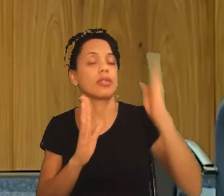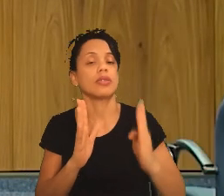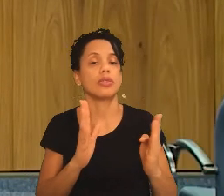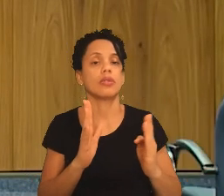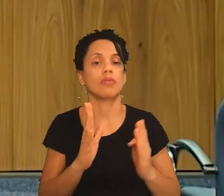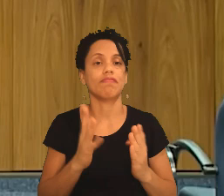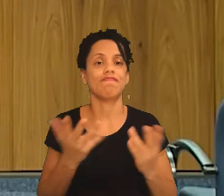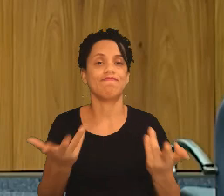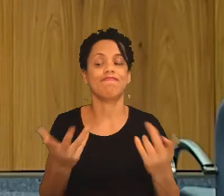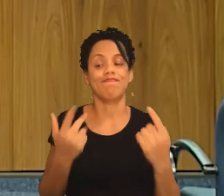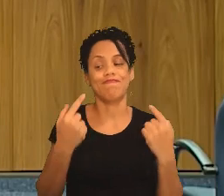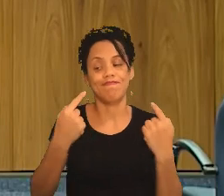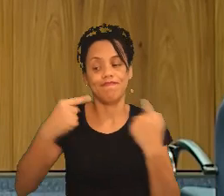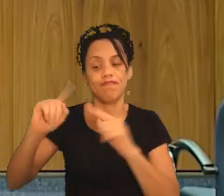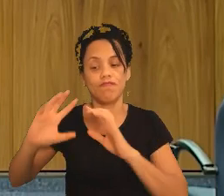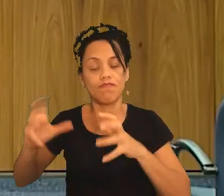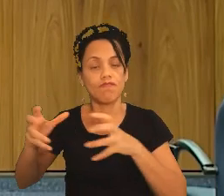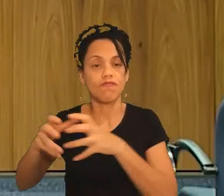mesmo tempo, você